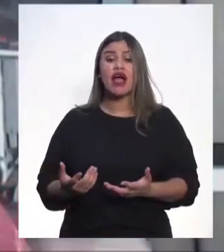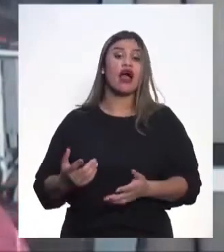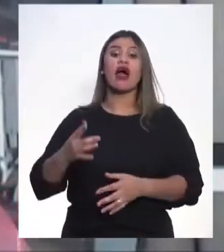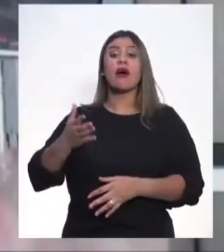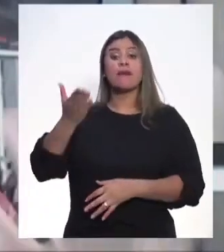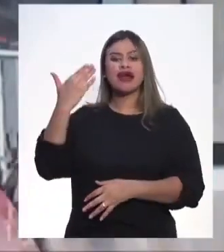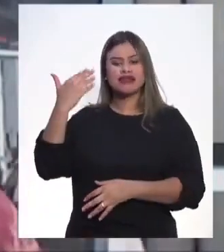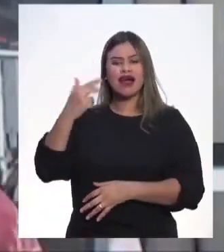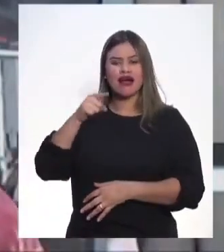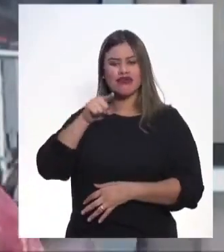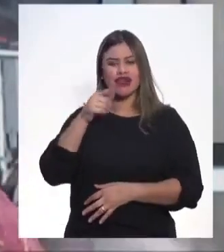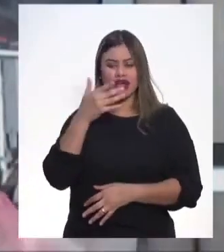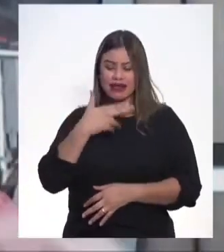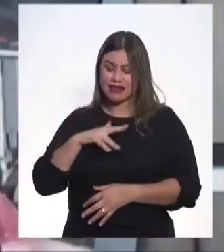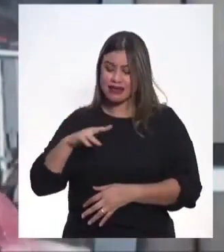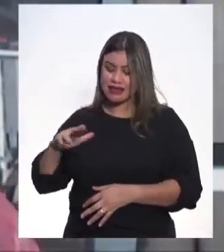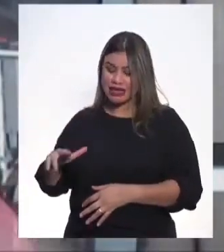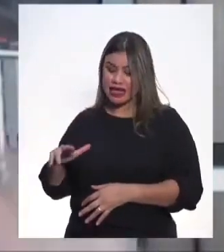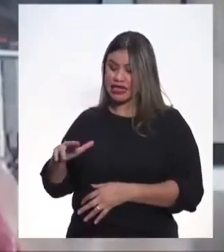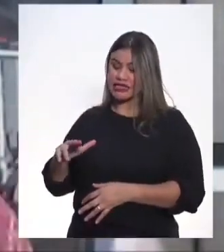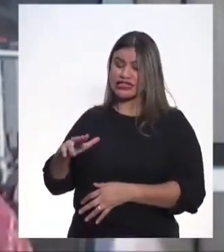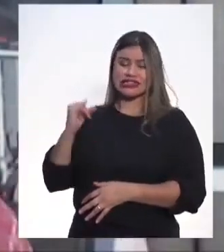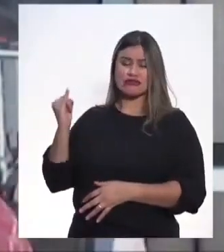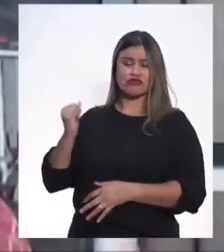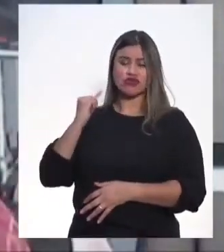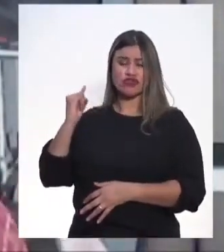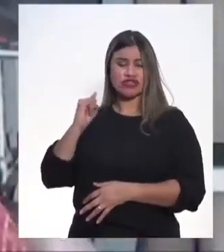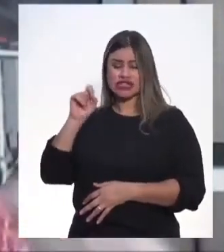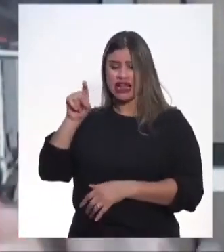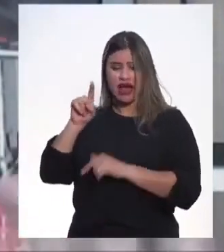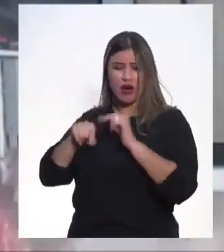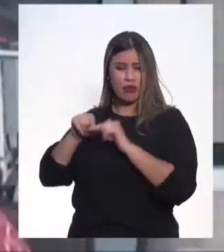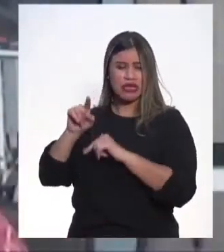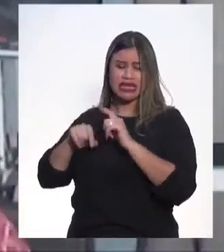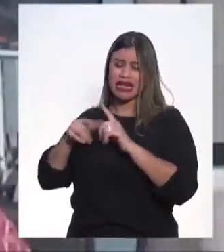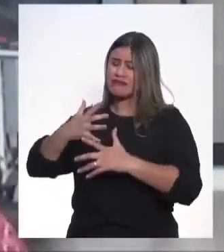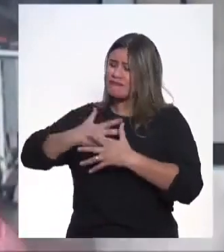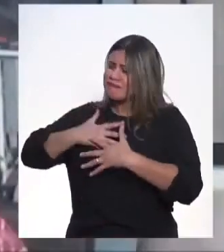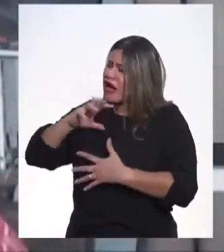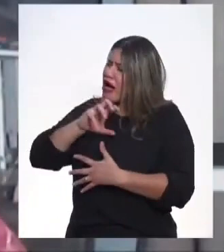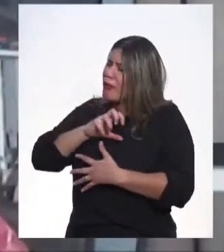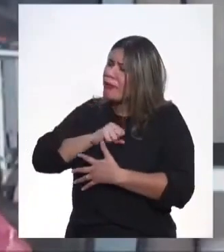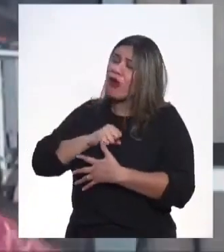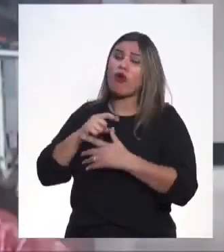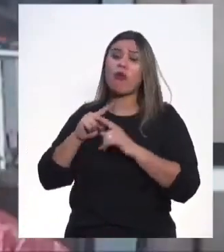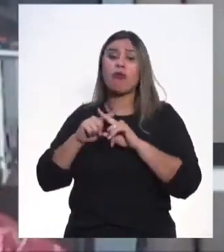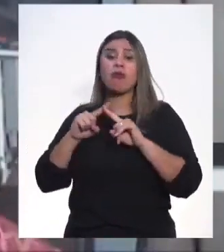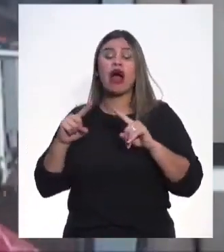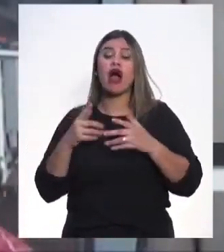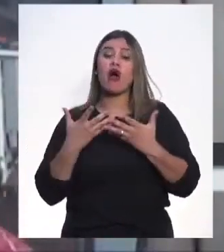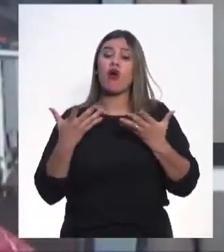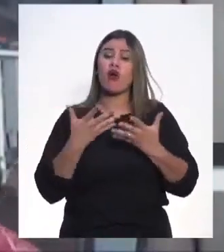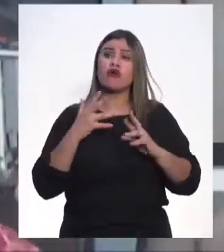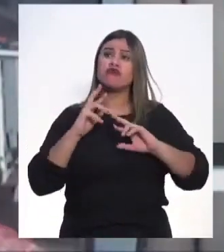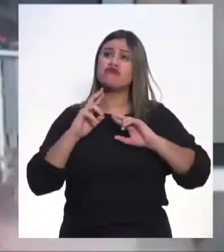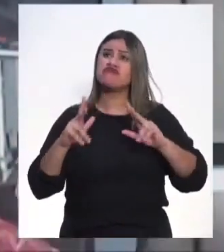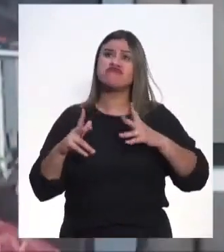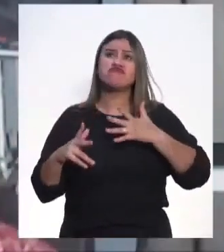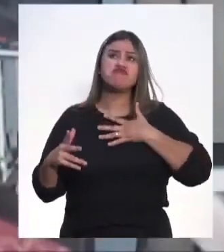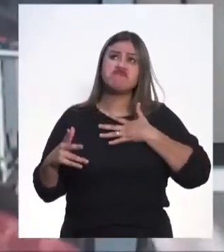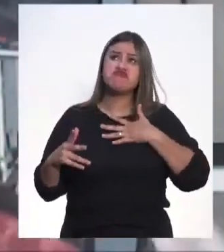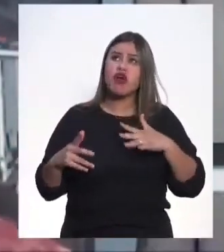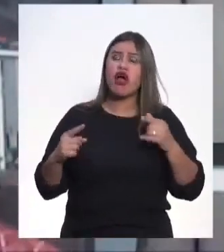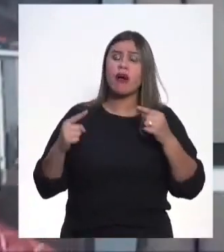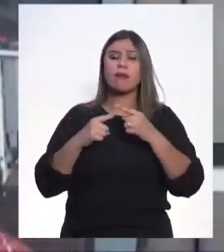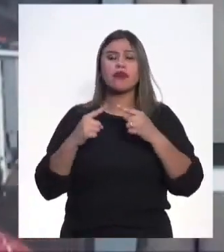importante, que te identificava e hoje não tem a mesma importância, porque você absorveu outros referenciais ao longo